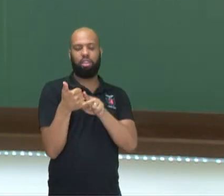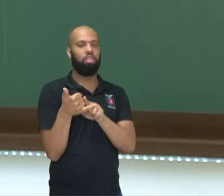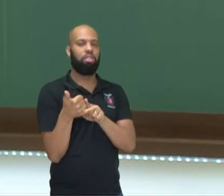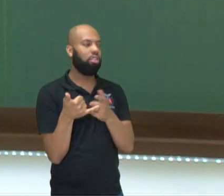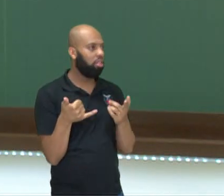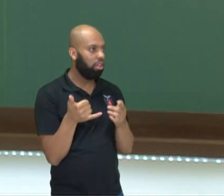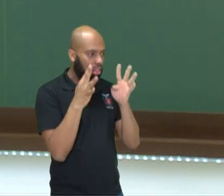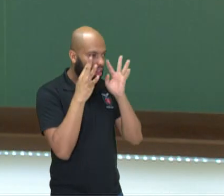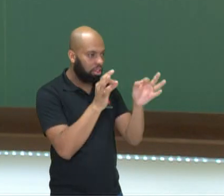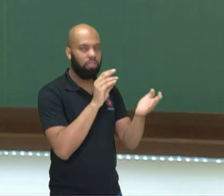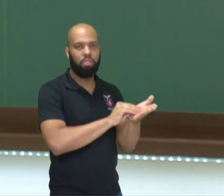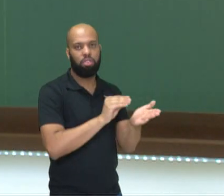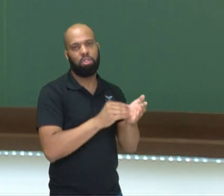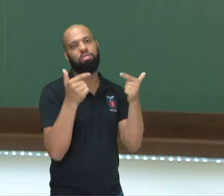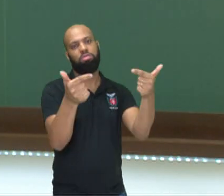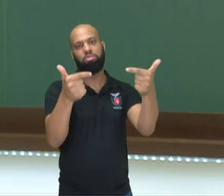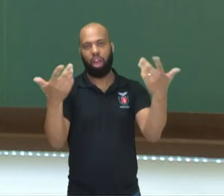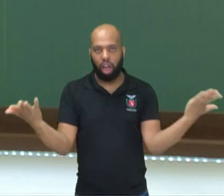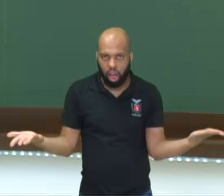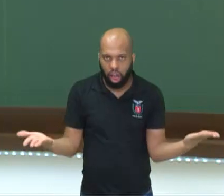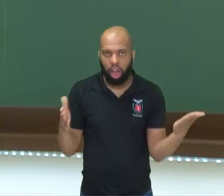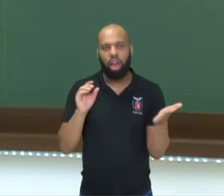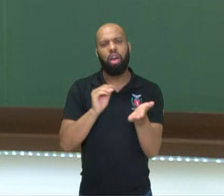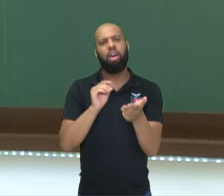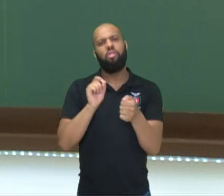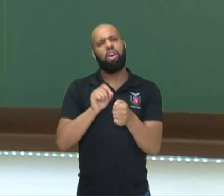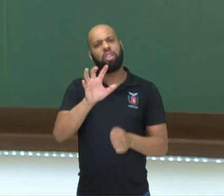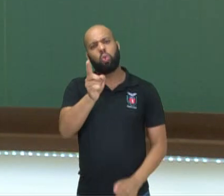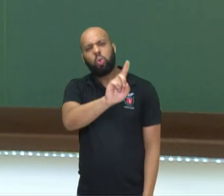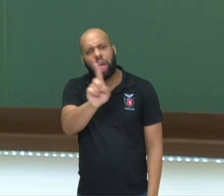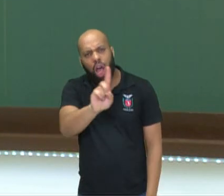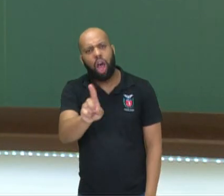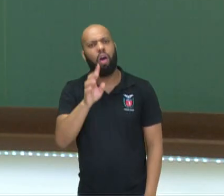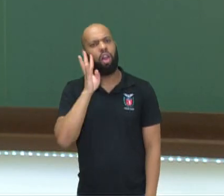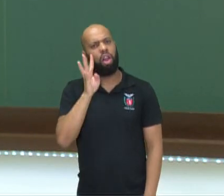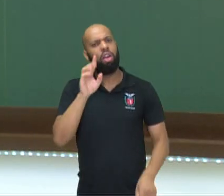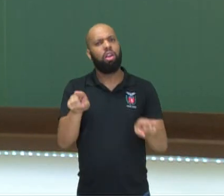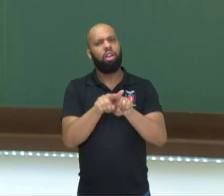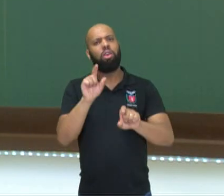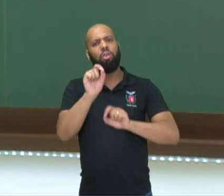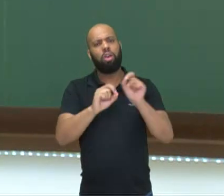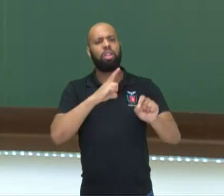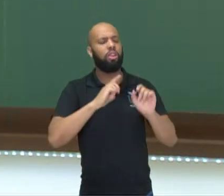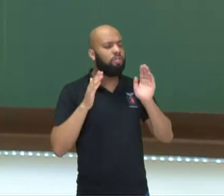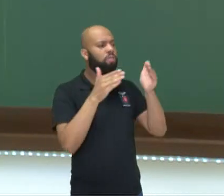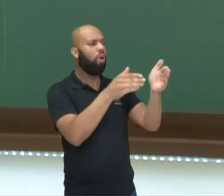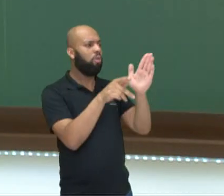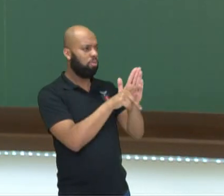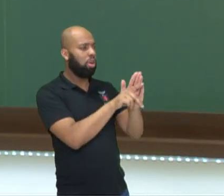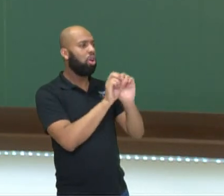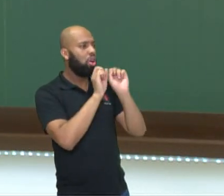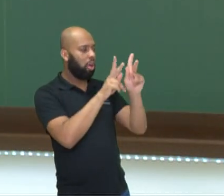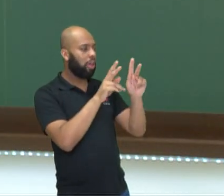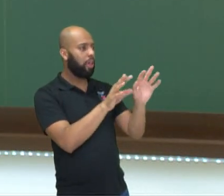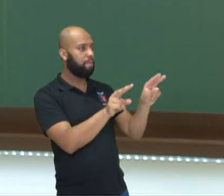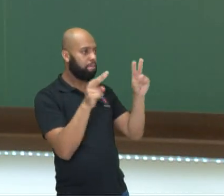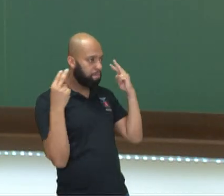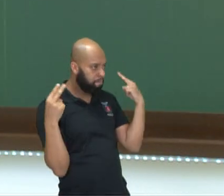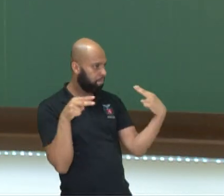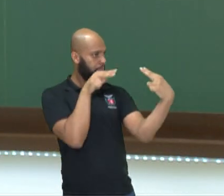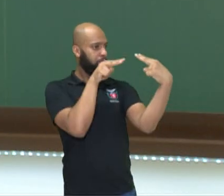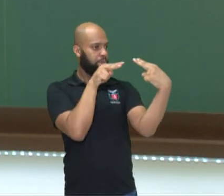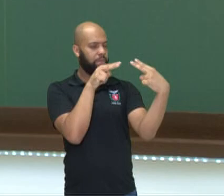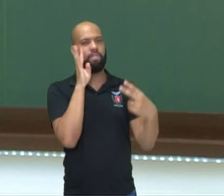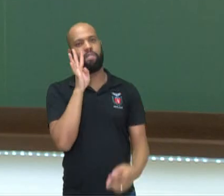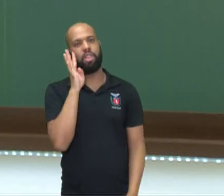para você? É chato, não é? Então não faça isso com os outros. É bem legal ter esse foco ali na